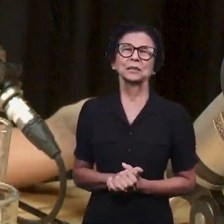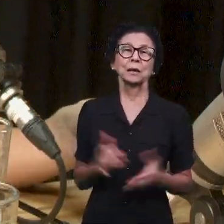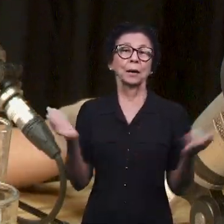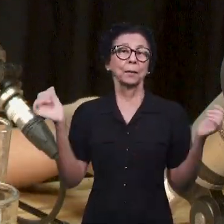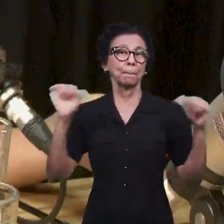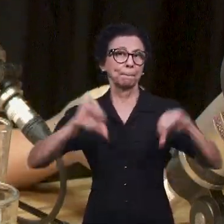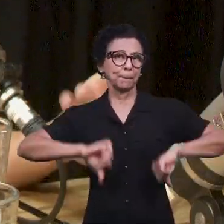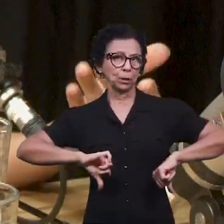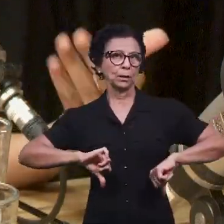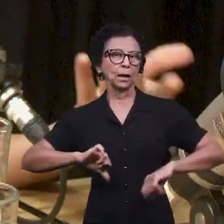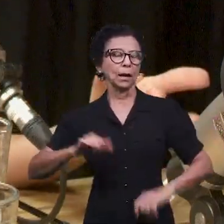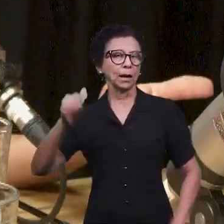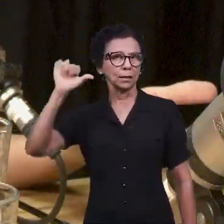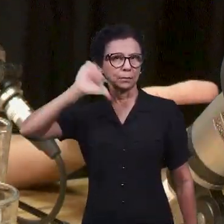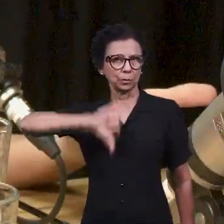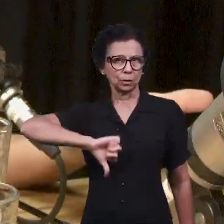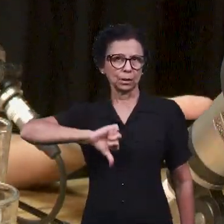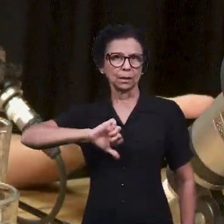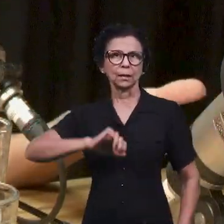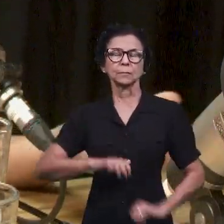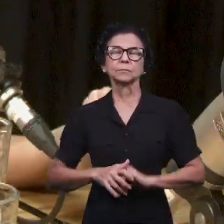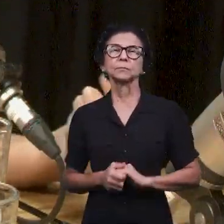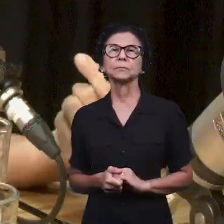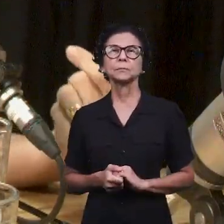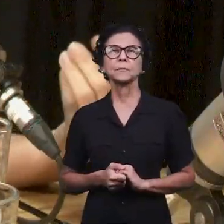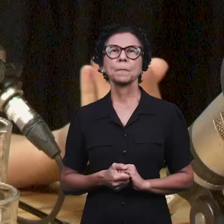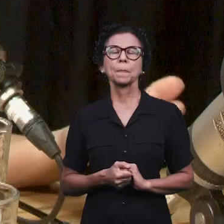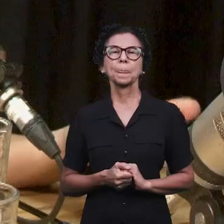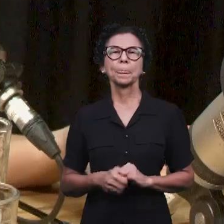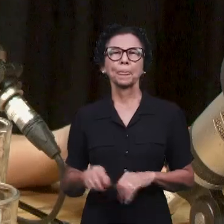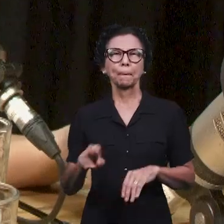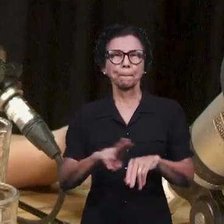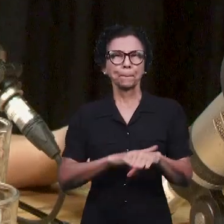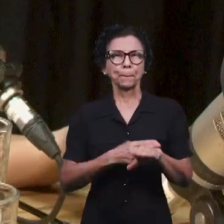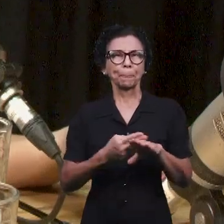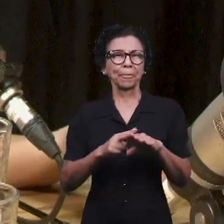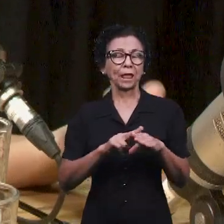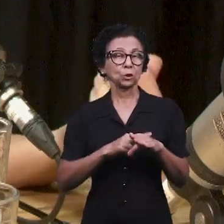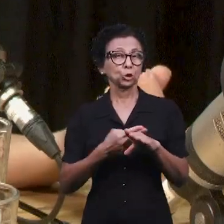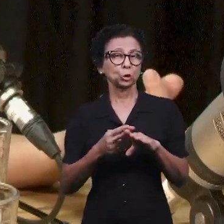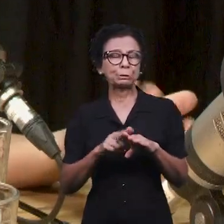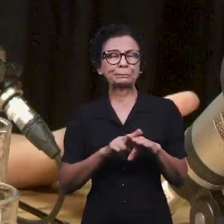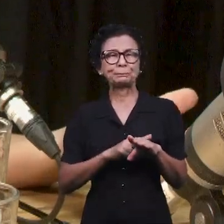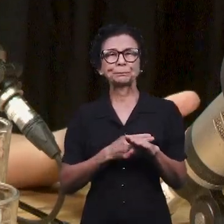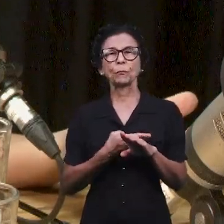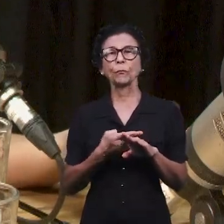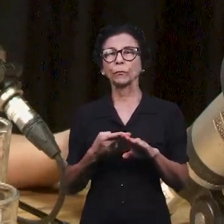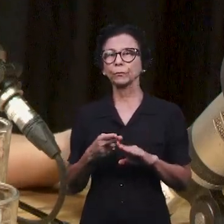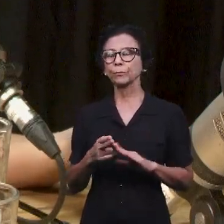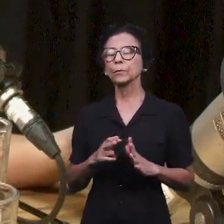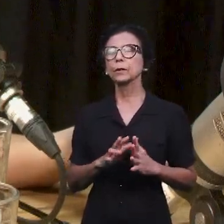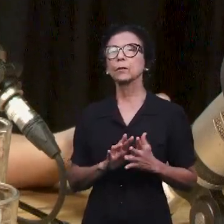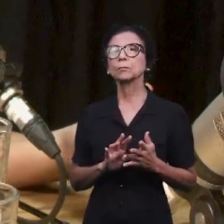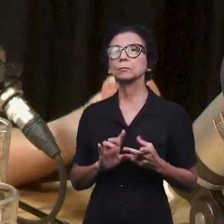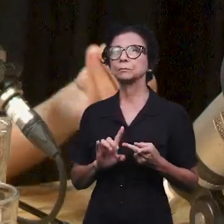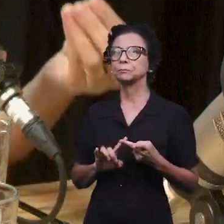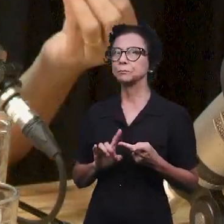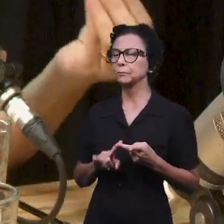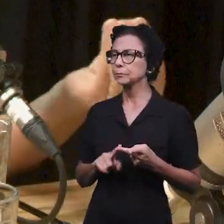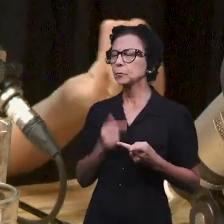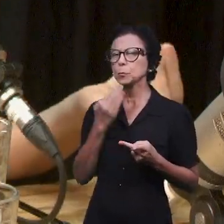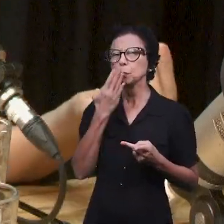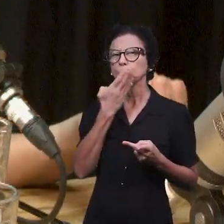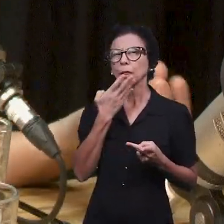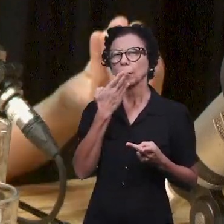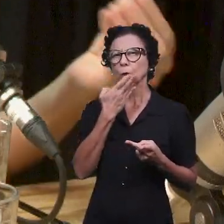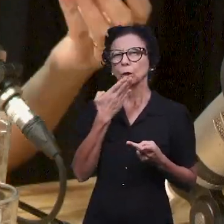assim, essas crises de enxaqueca, né? O chocolate, né, doutor? Que é bem comum, né? Bastante Além comum.